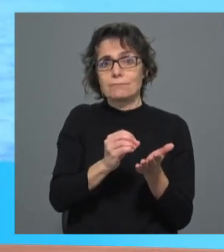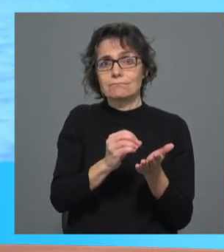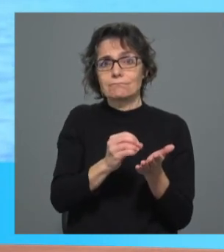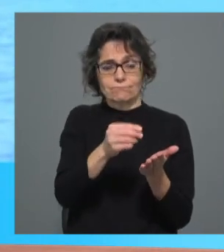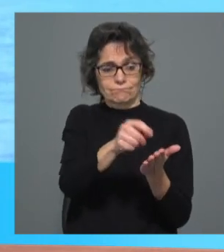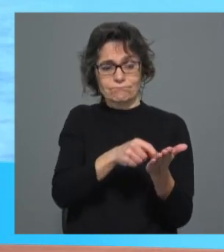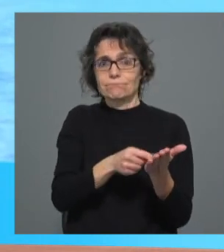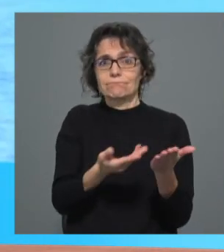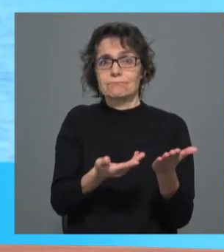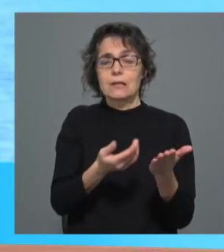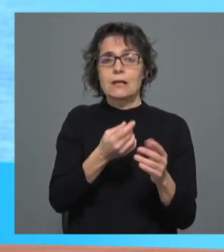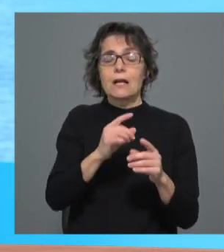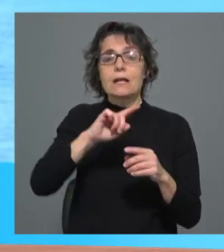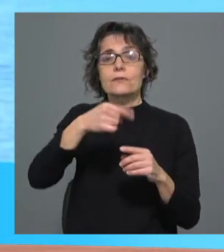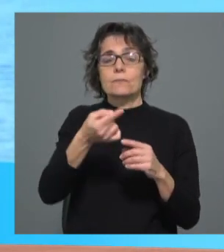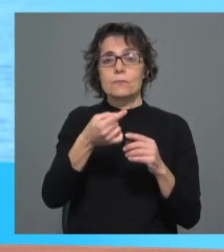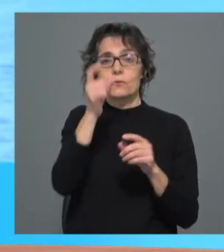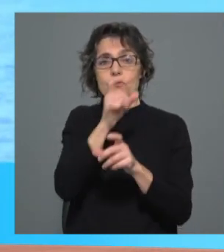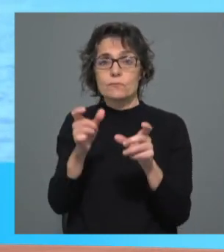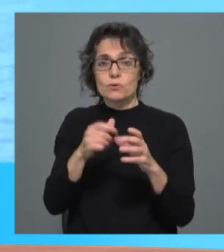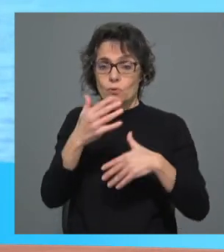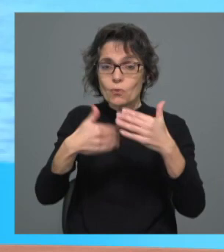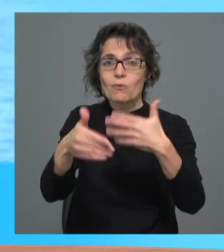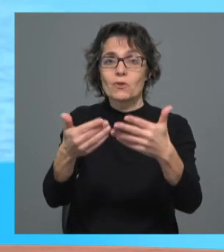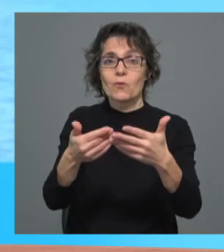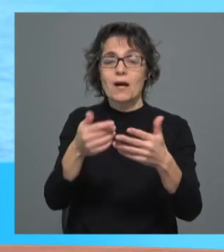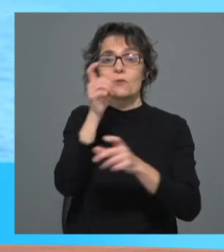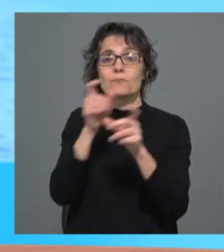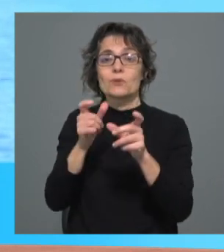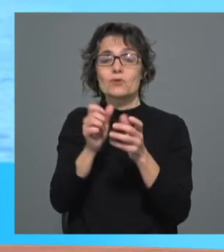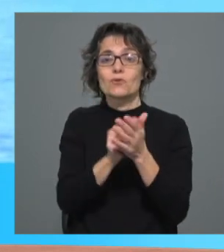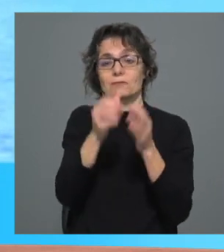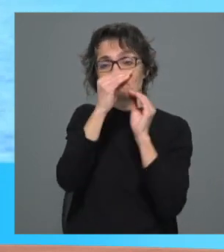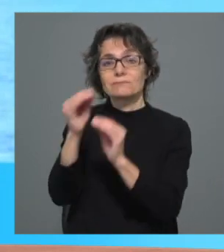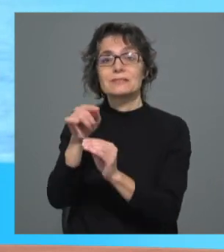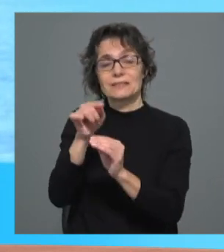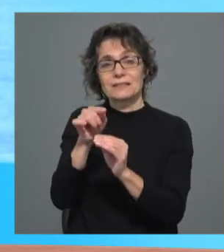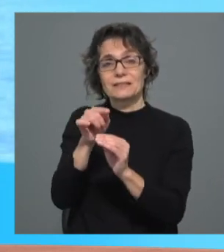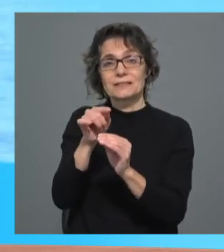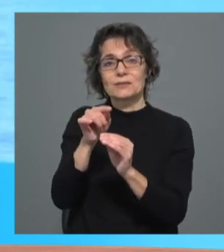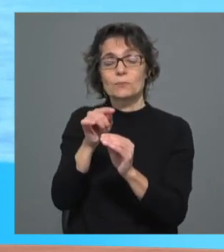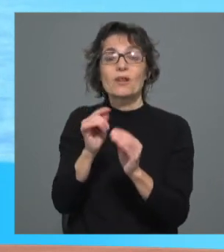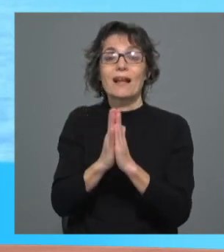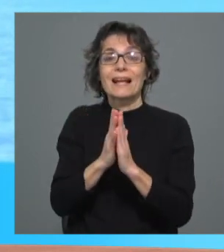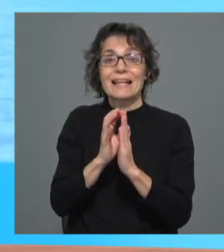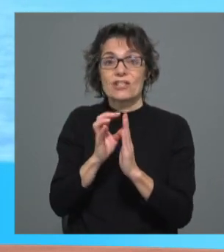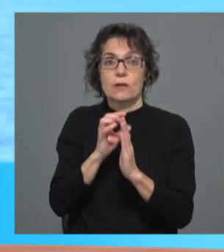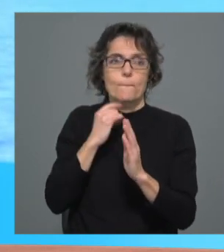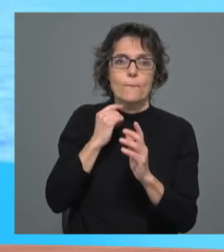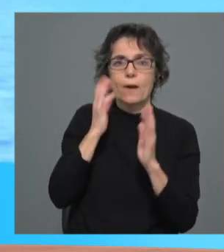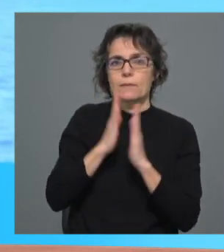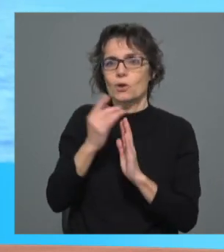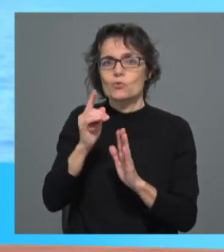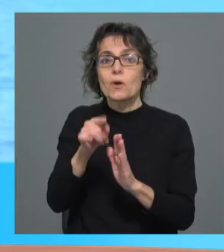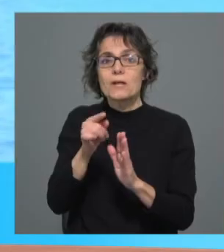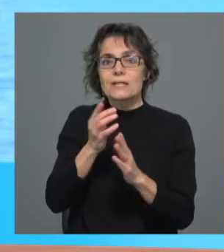pessoas continuaram, sobretudo os catequistas, eram comunidades lideradas pelos catequistas, continuaram a pedir padres e